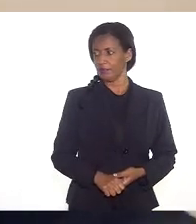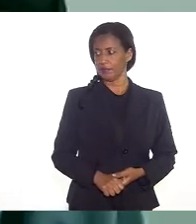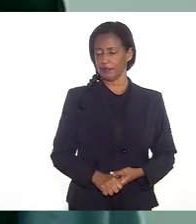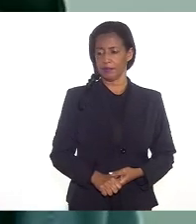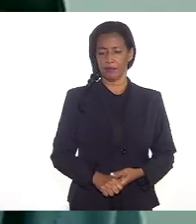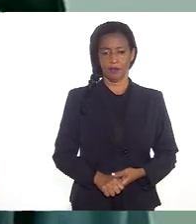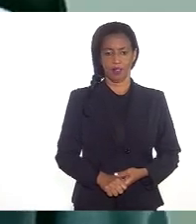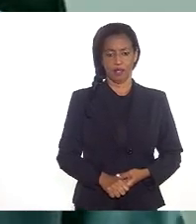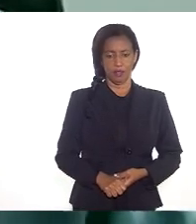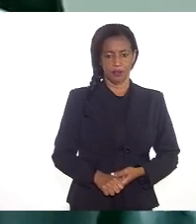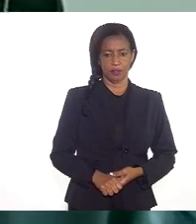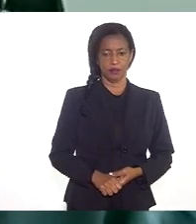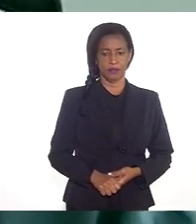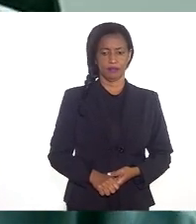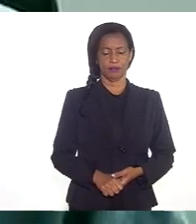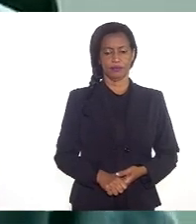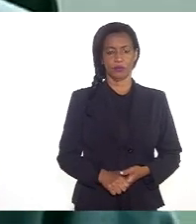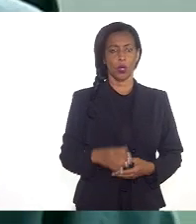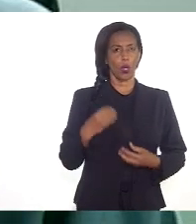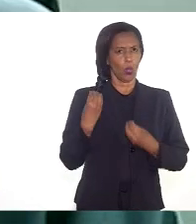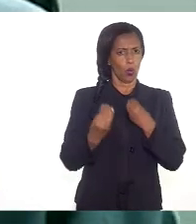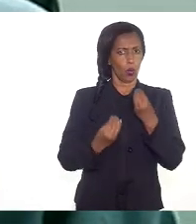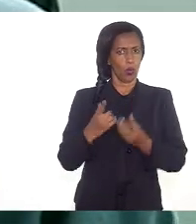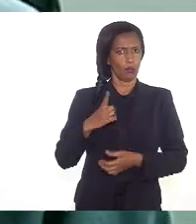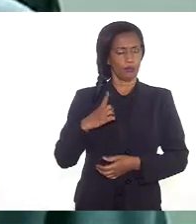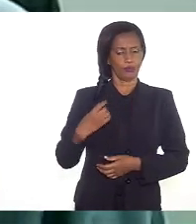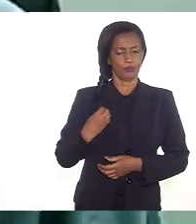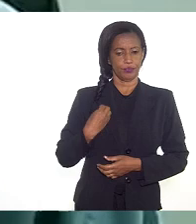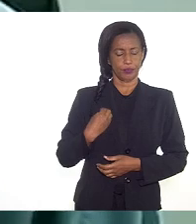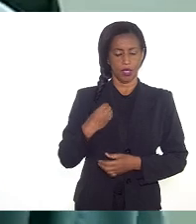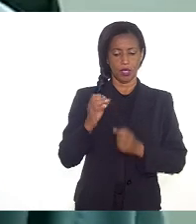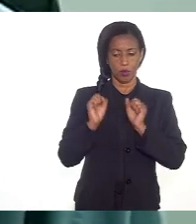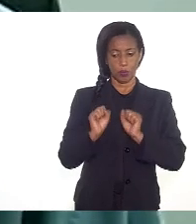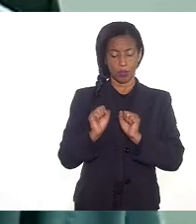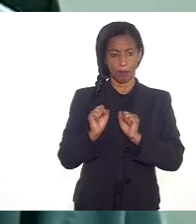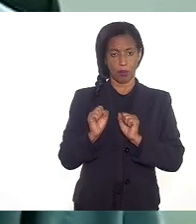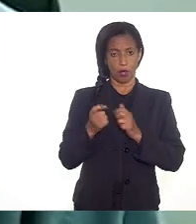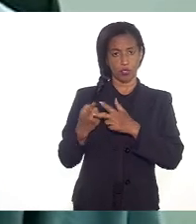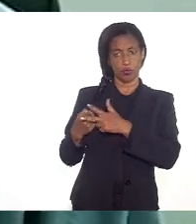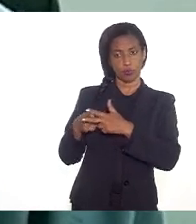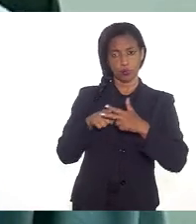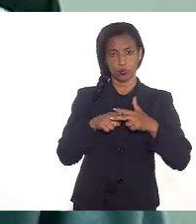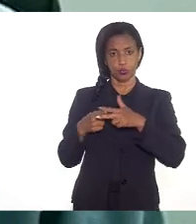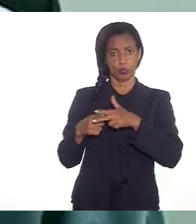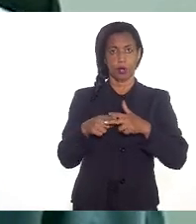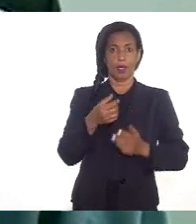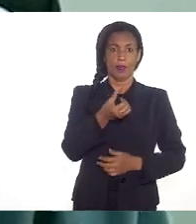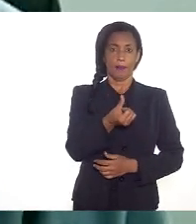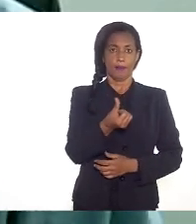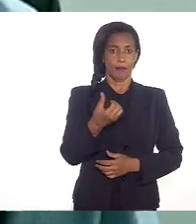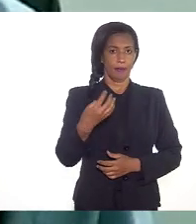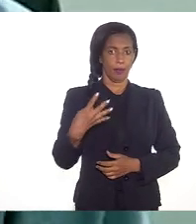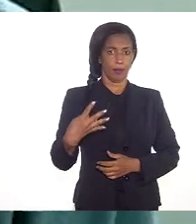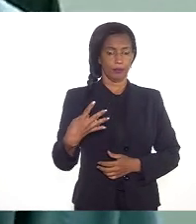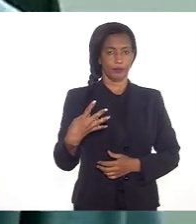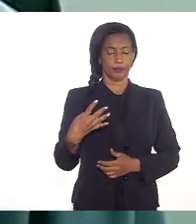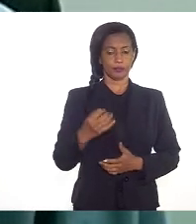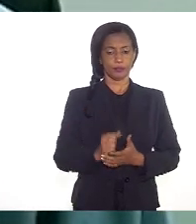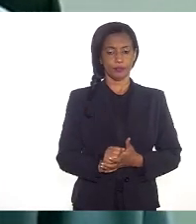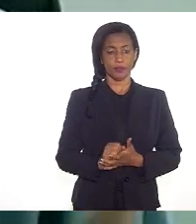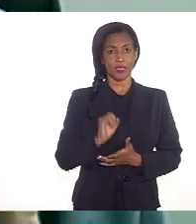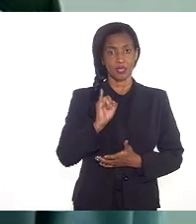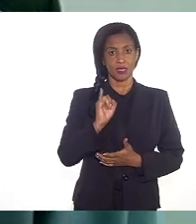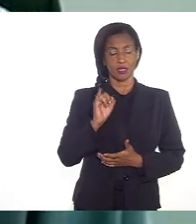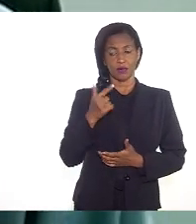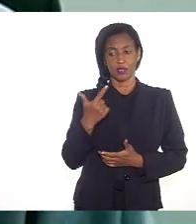Como a de 64 já existe, o que ela poderia tentar era modificar a 64, porque senão tem que inventar essa